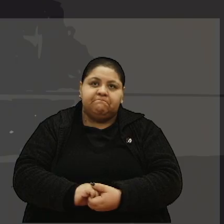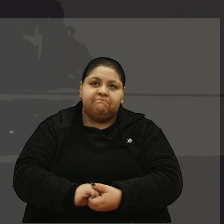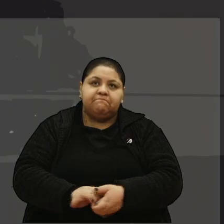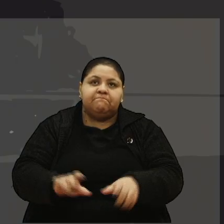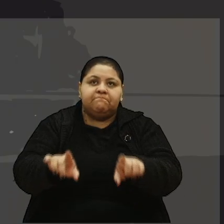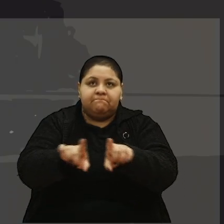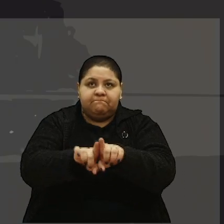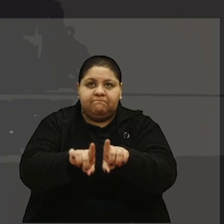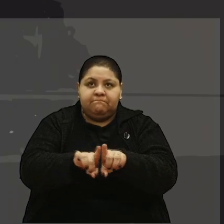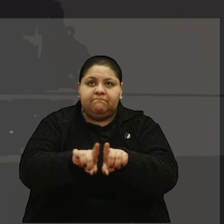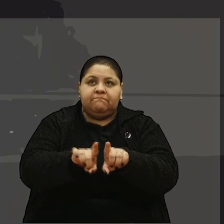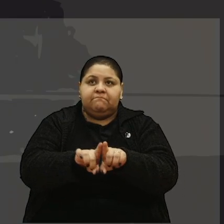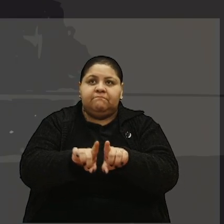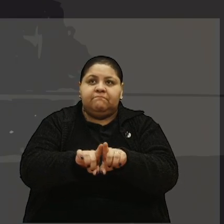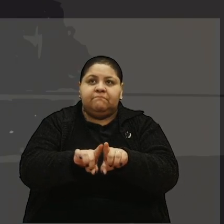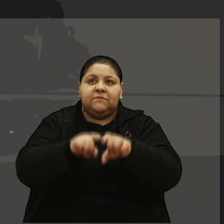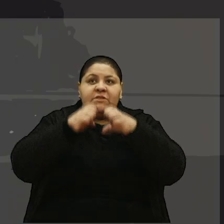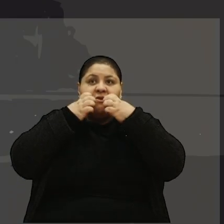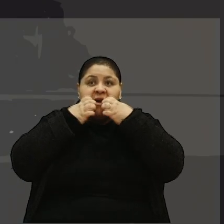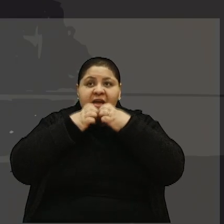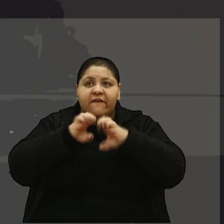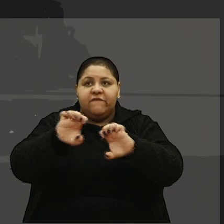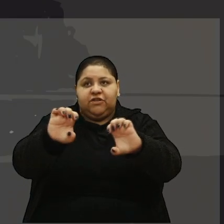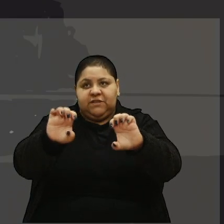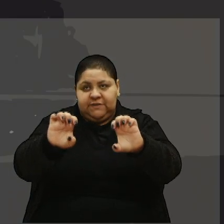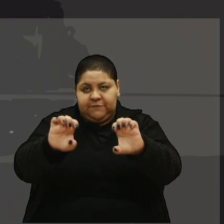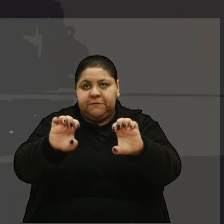Também a evangelização.